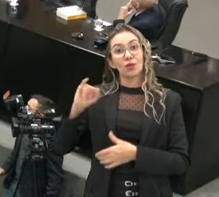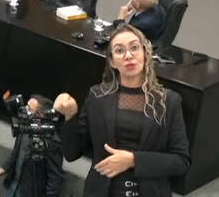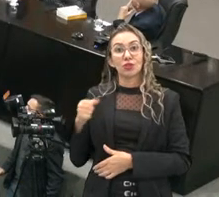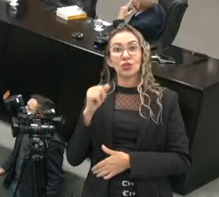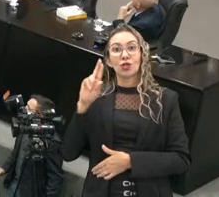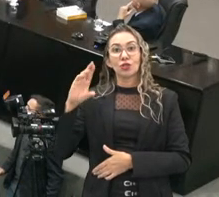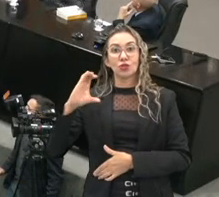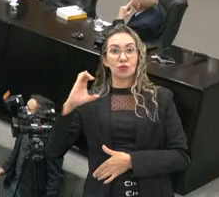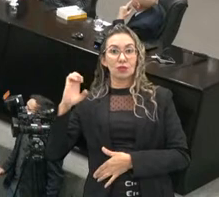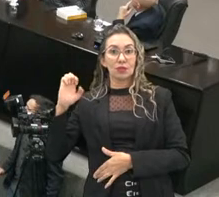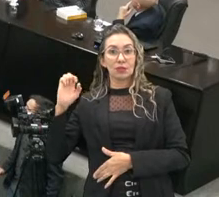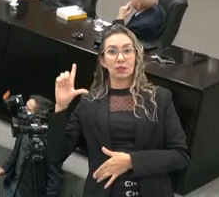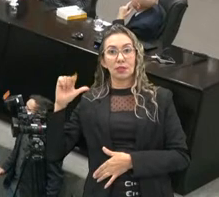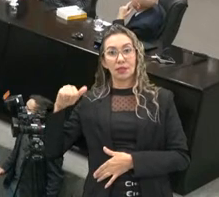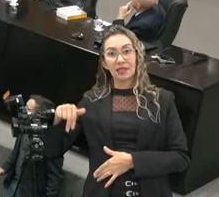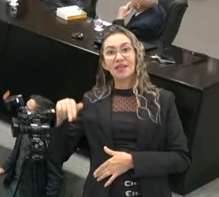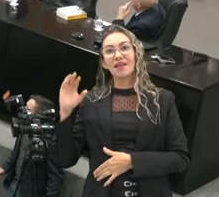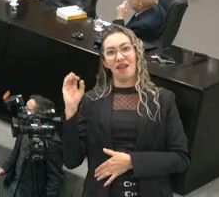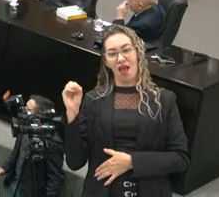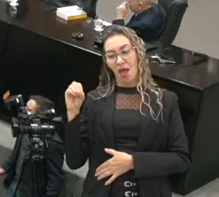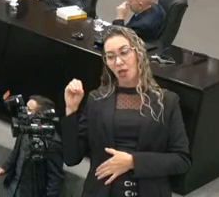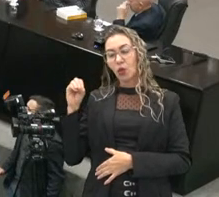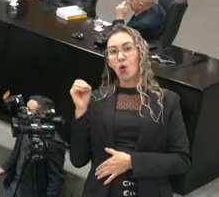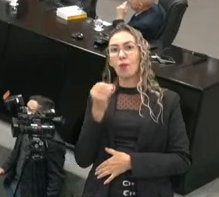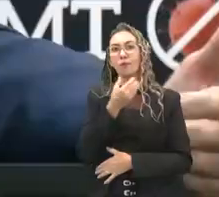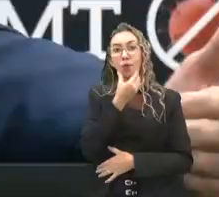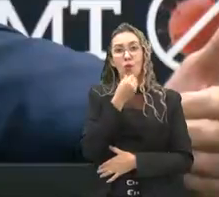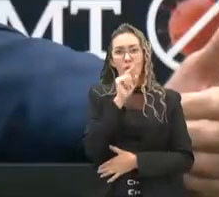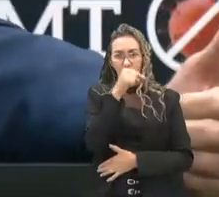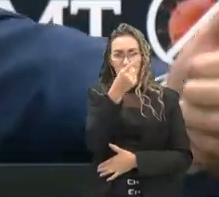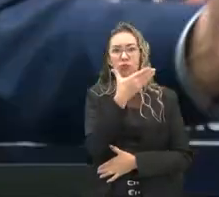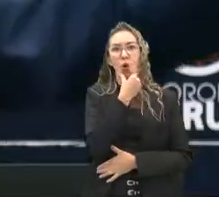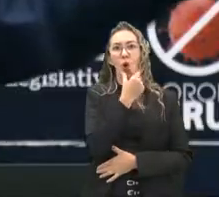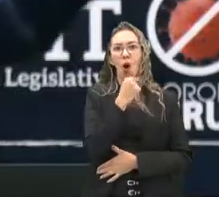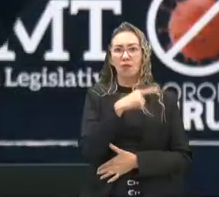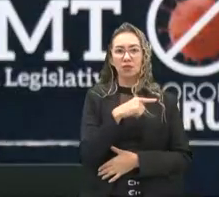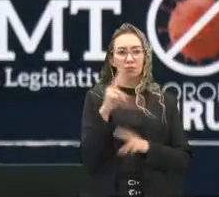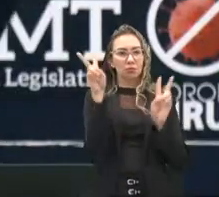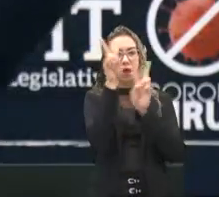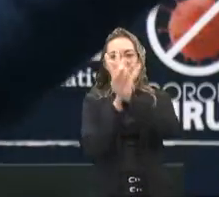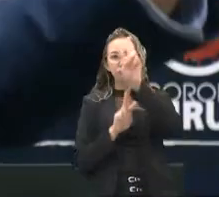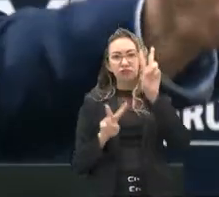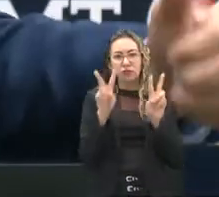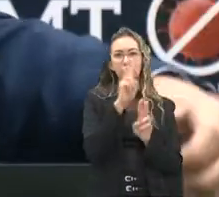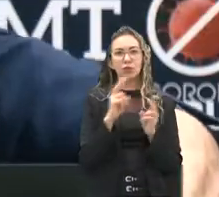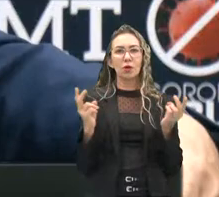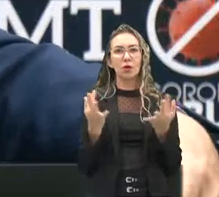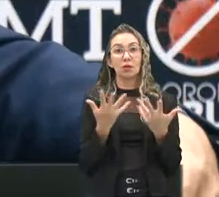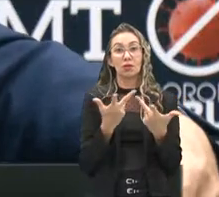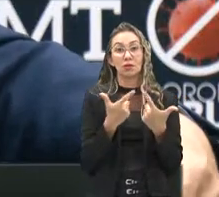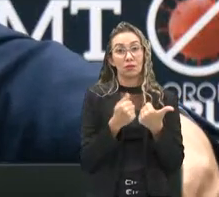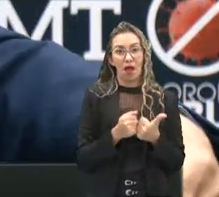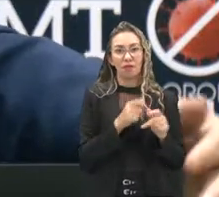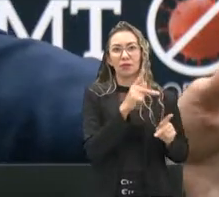Juscelino, que tinha uma visão extraordinária da política nacional, que começou lá atrás como prefeito. Eu sempre falo